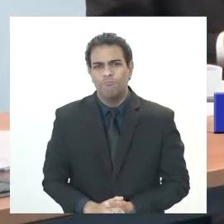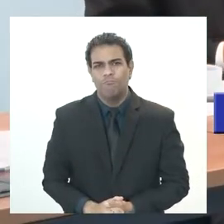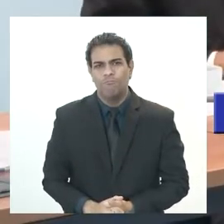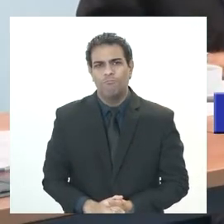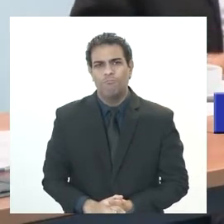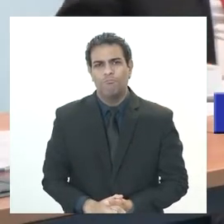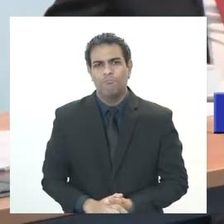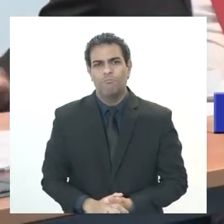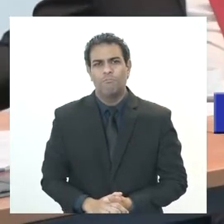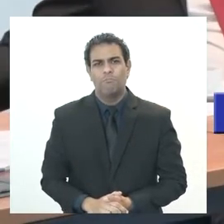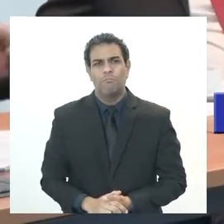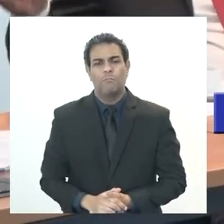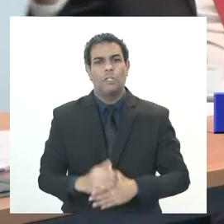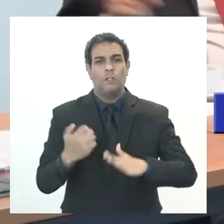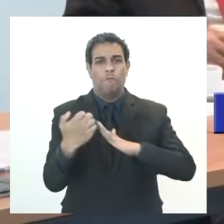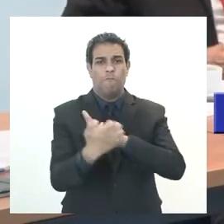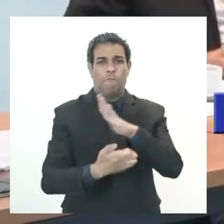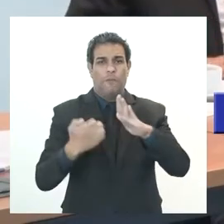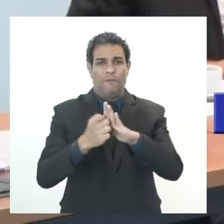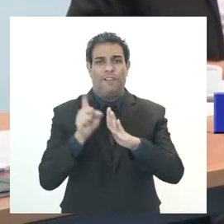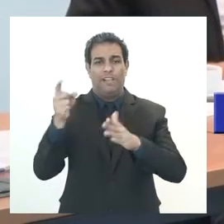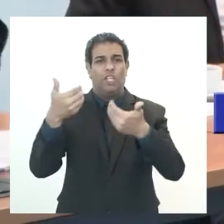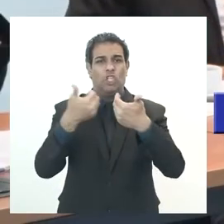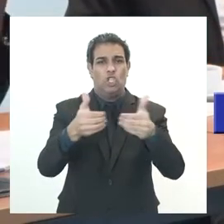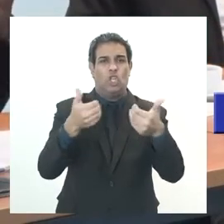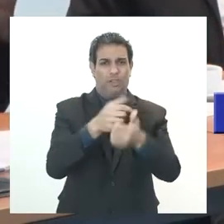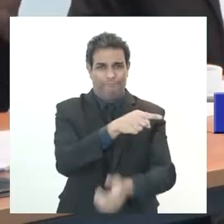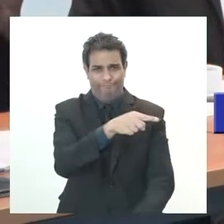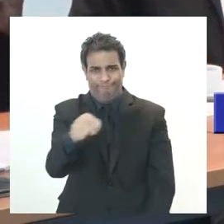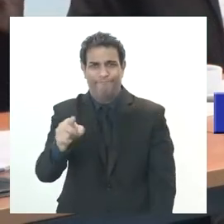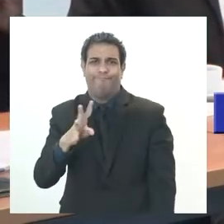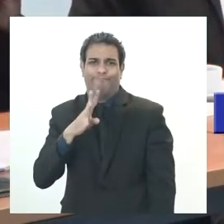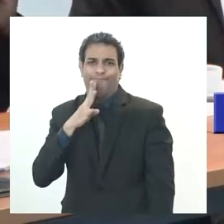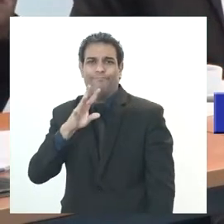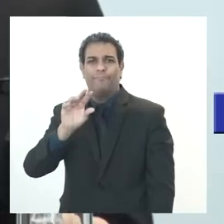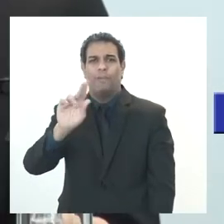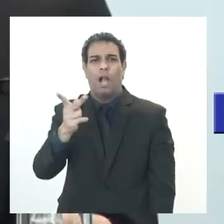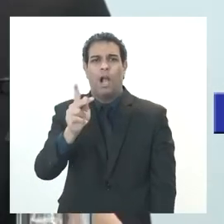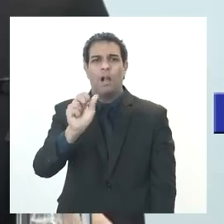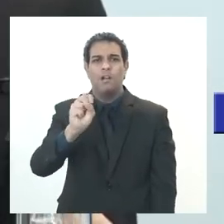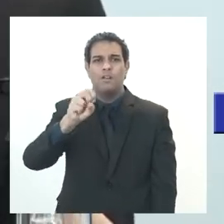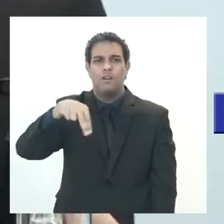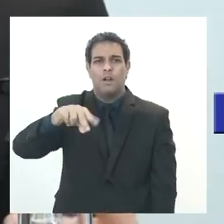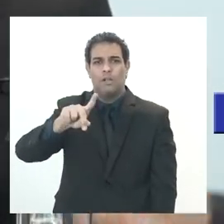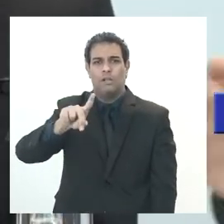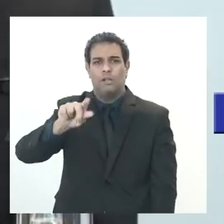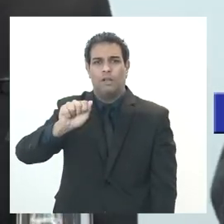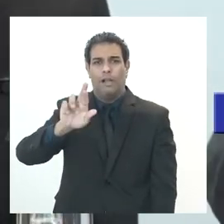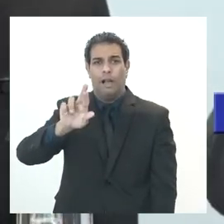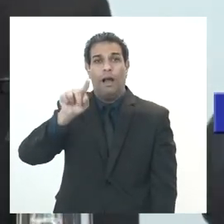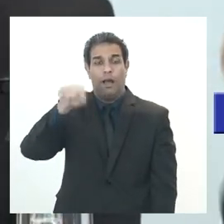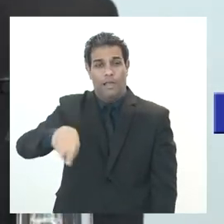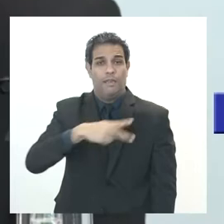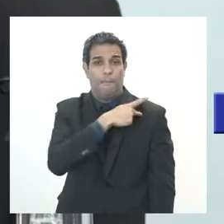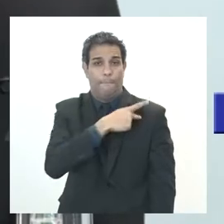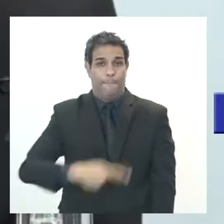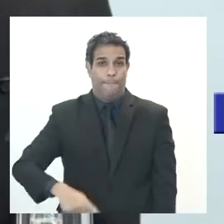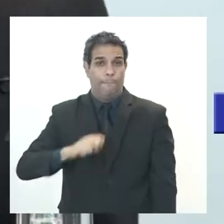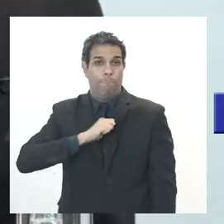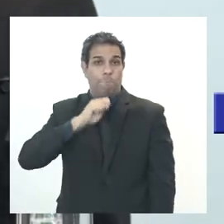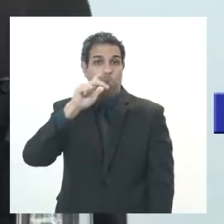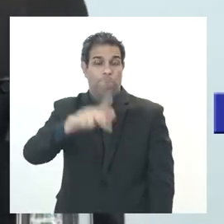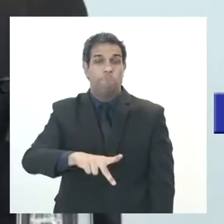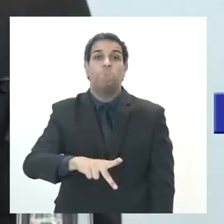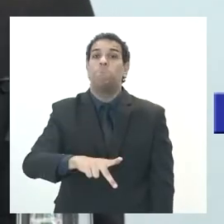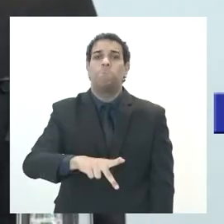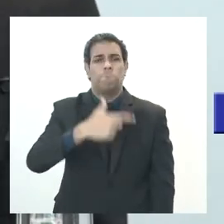uma grande empresa de ônibus de Niteroi pessoal de Niterói sabe que é Ingá e é que ele é português é uma pessoa enquanto ser